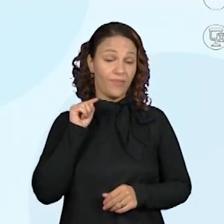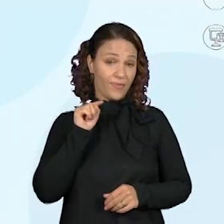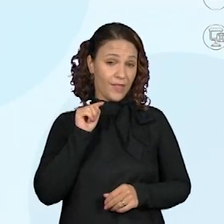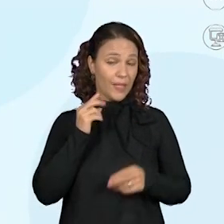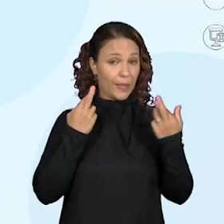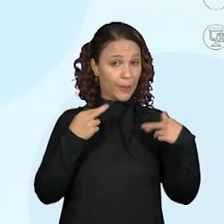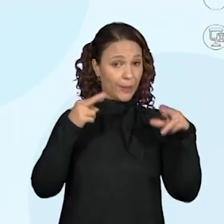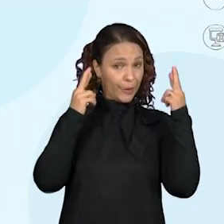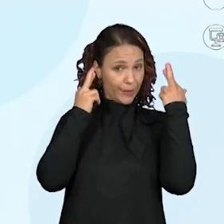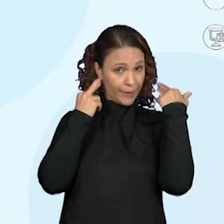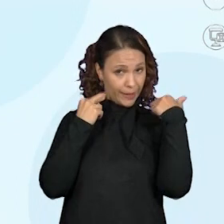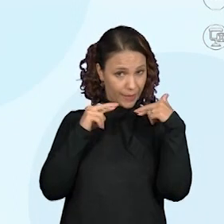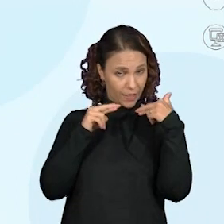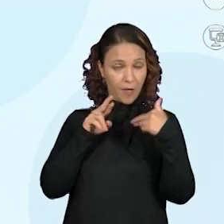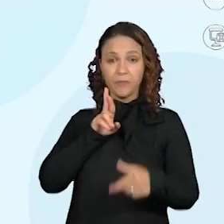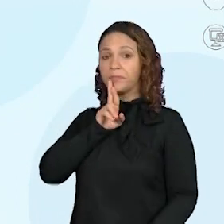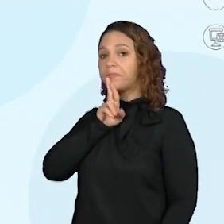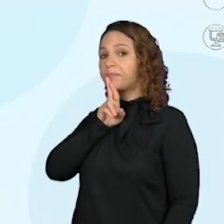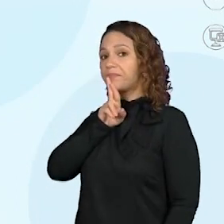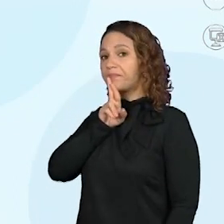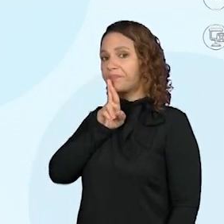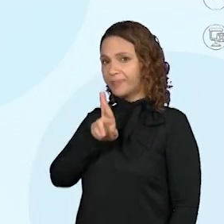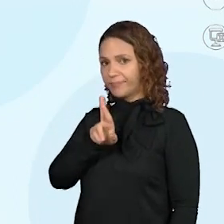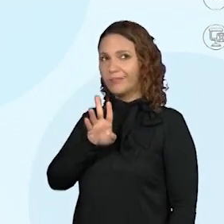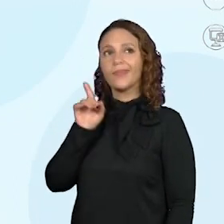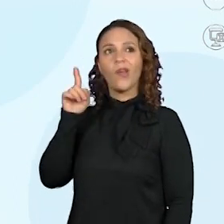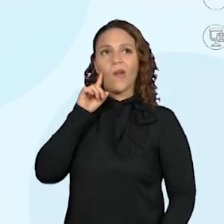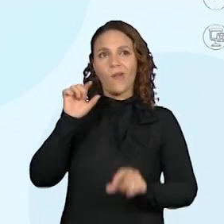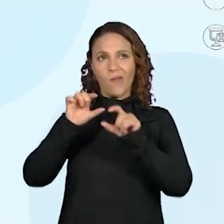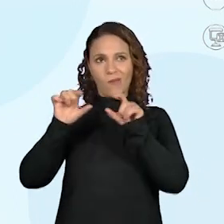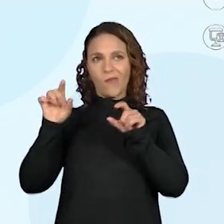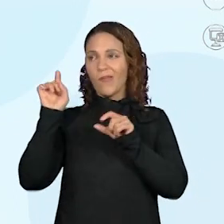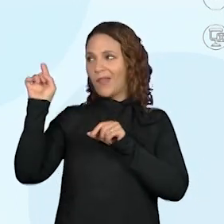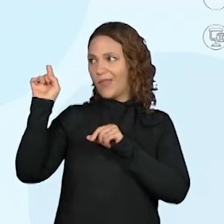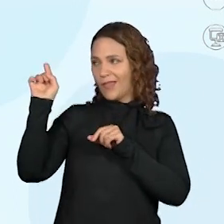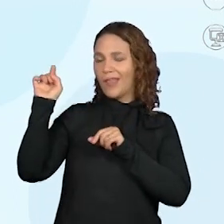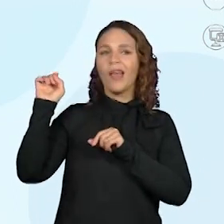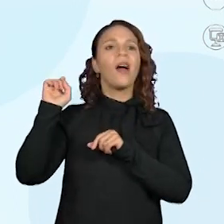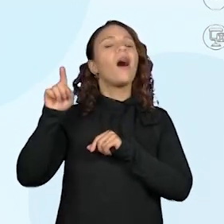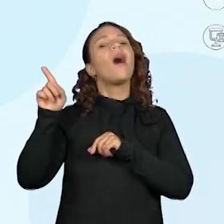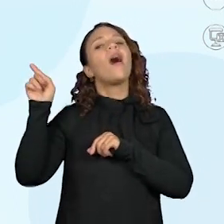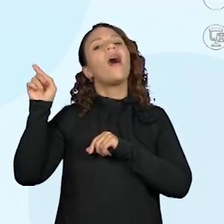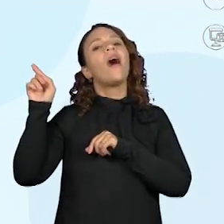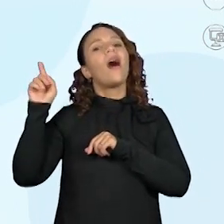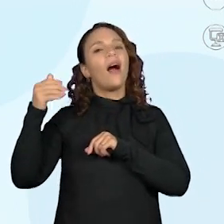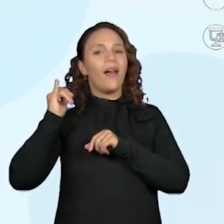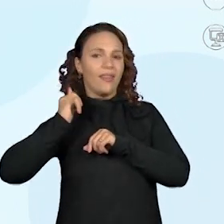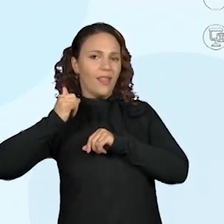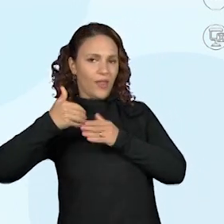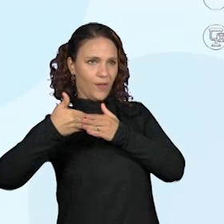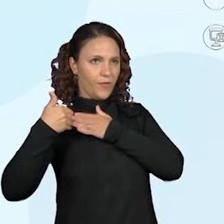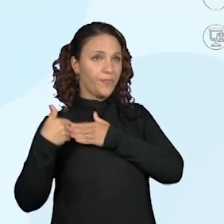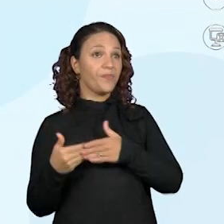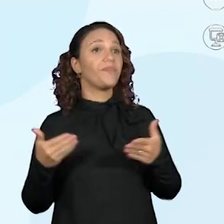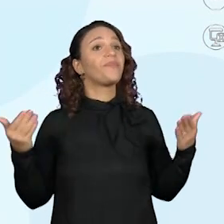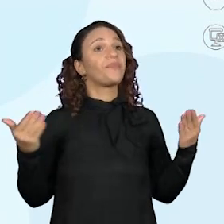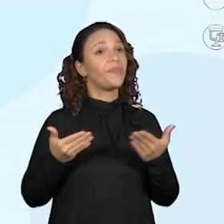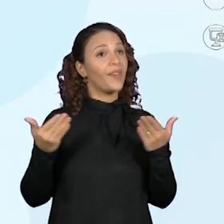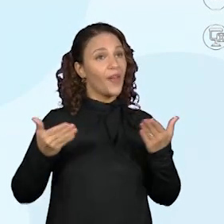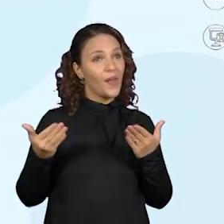Respondeu o cordeiro. Aqui quem está falando é o narrador, certo, pessoal? Então, tudo bem. Respondeu o cordeiro. 2